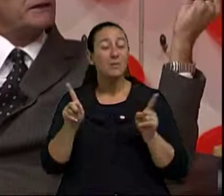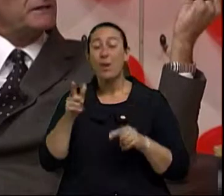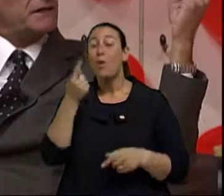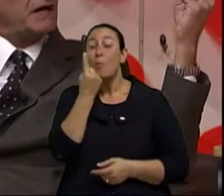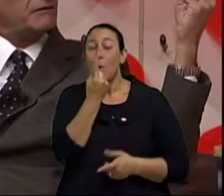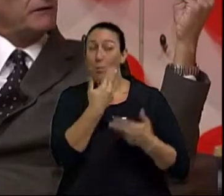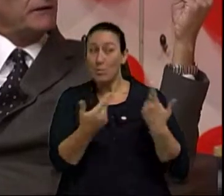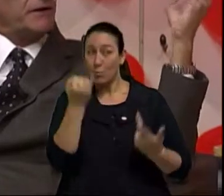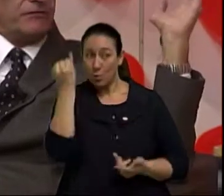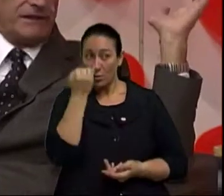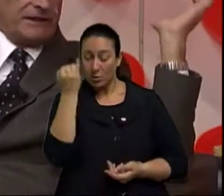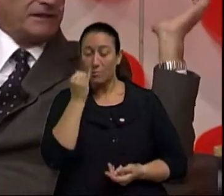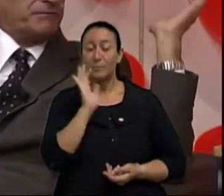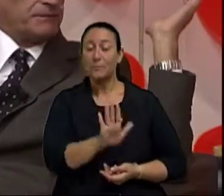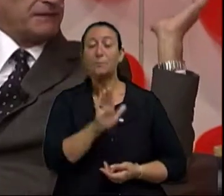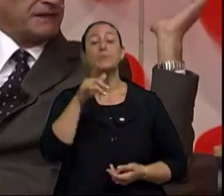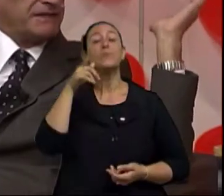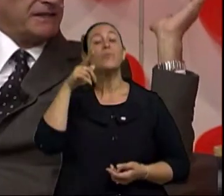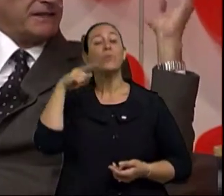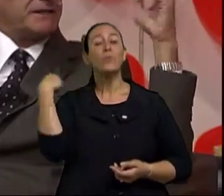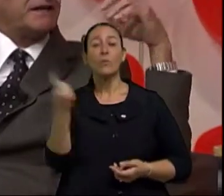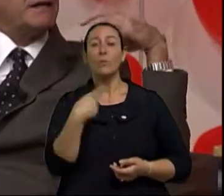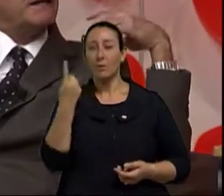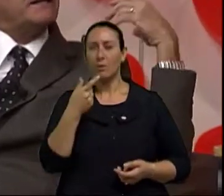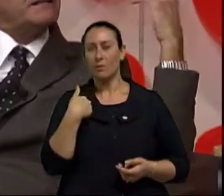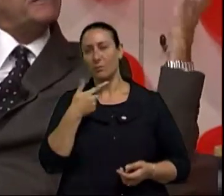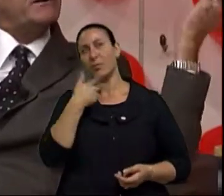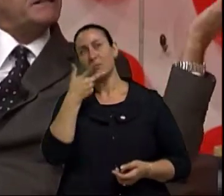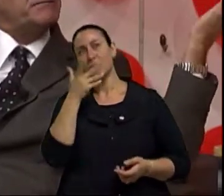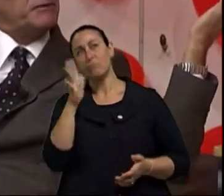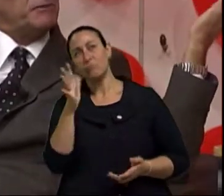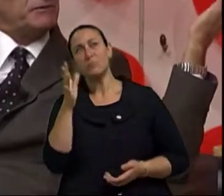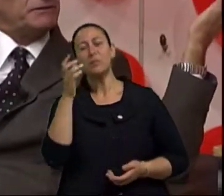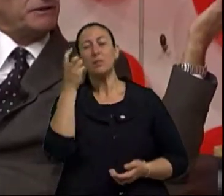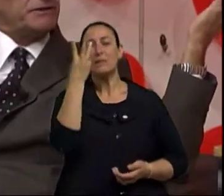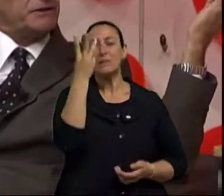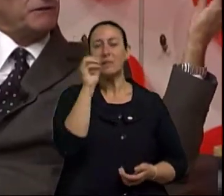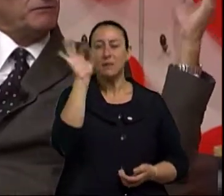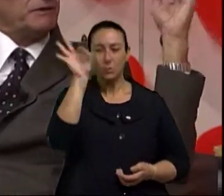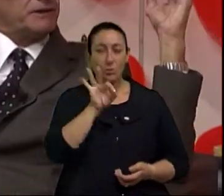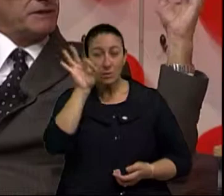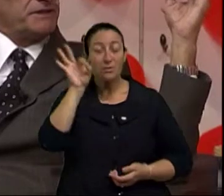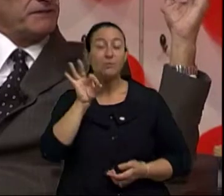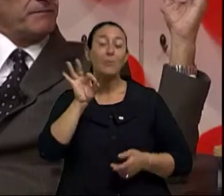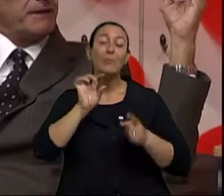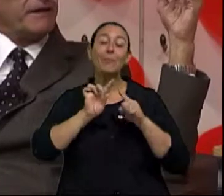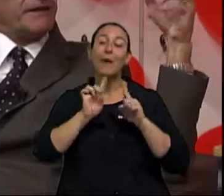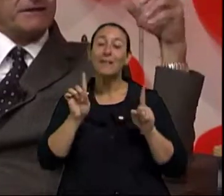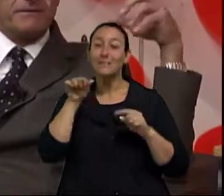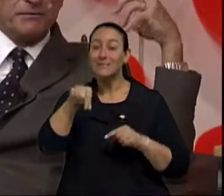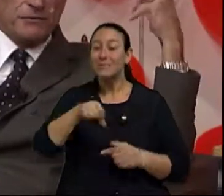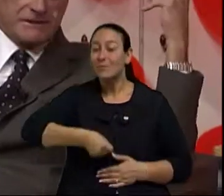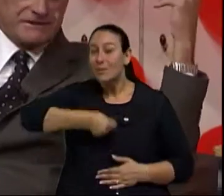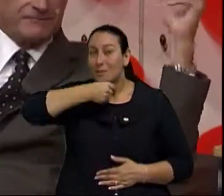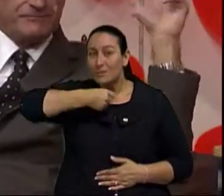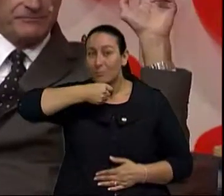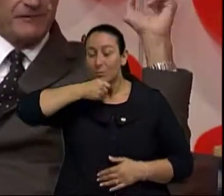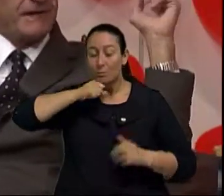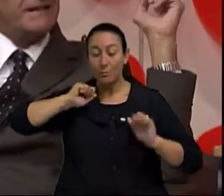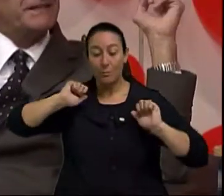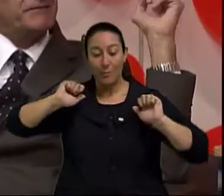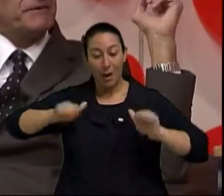coisa importante, claro, que eu falei 30% da genética. Nesse envelhecimento bem sucedido, é importante que as